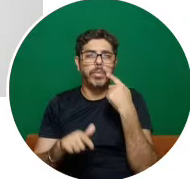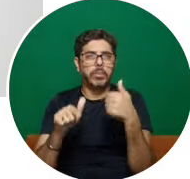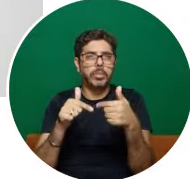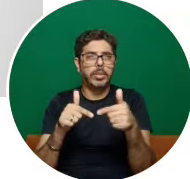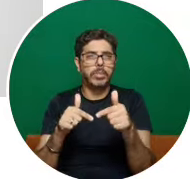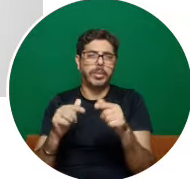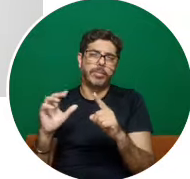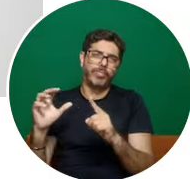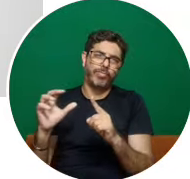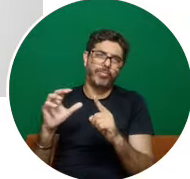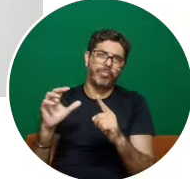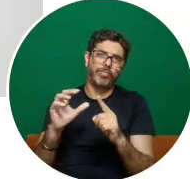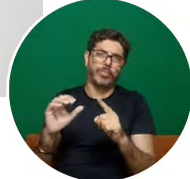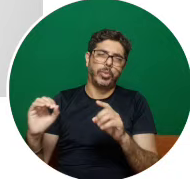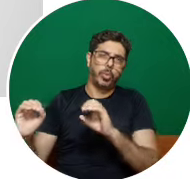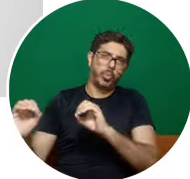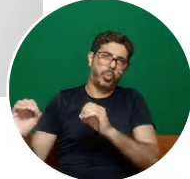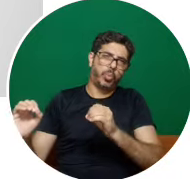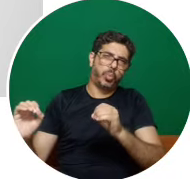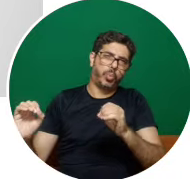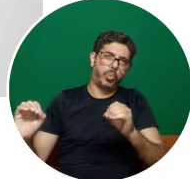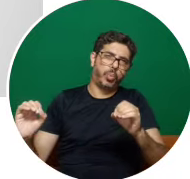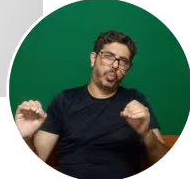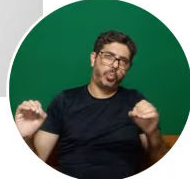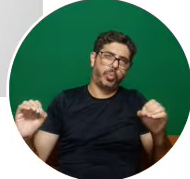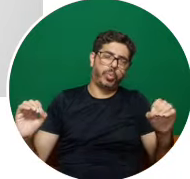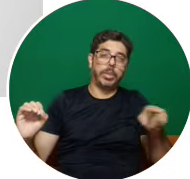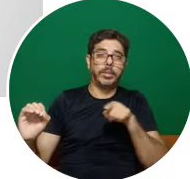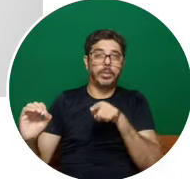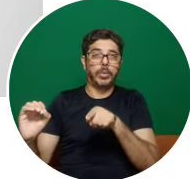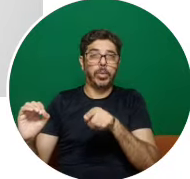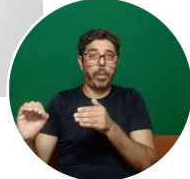Assim, a energia elétrica pode ser vista como o trabalho